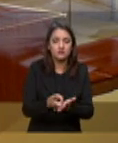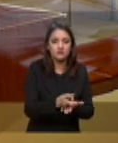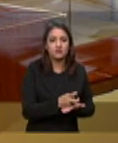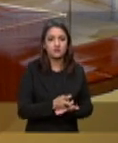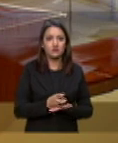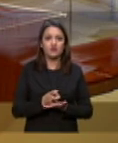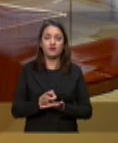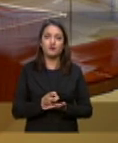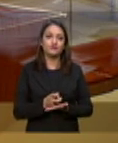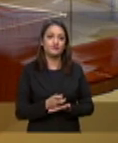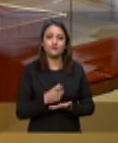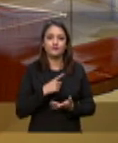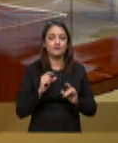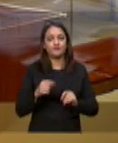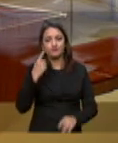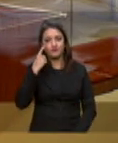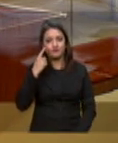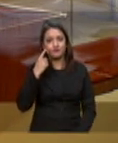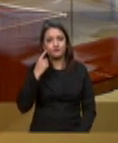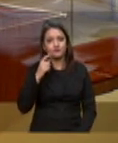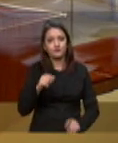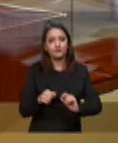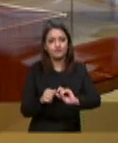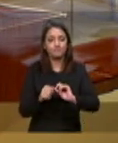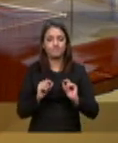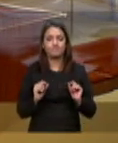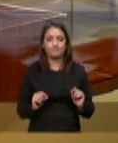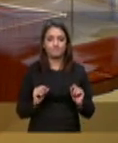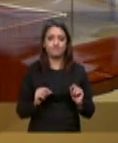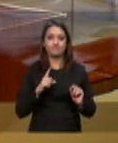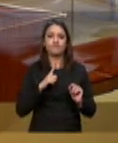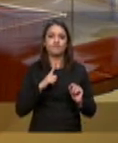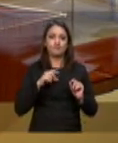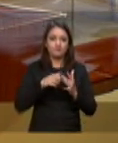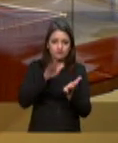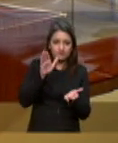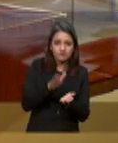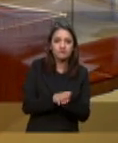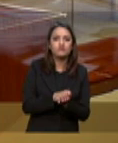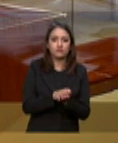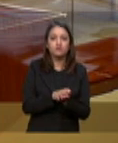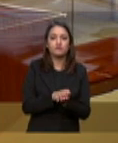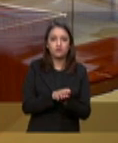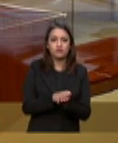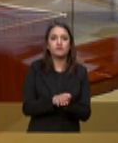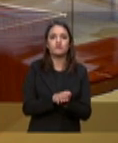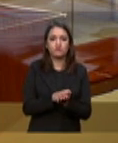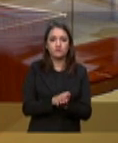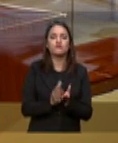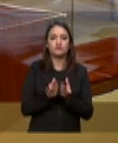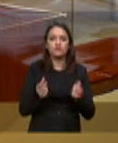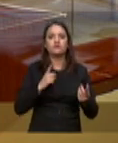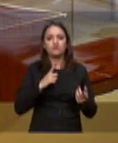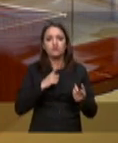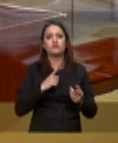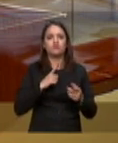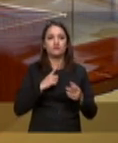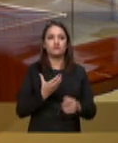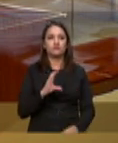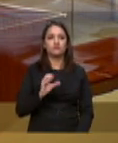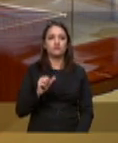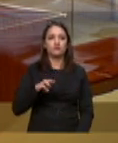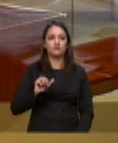levantamento realizado pelo portal J sobre casos de aplicação de multa qualificada que foram analisados pela Câmara Superior do